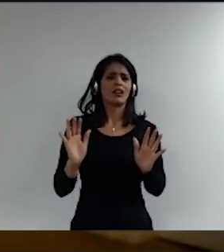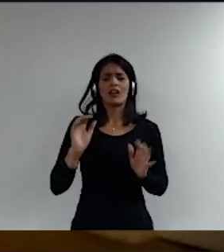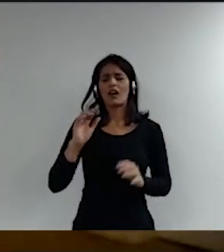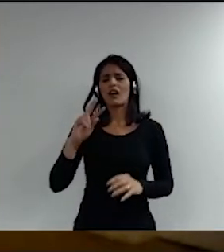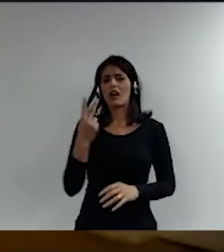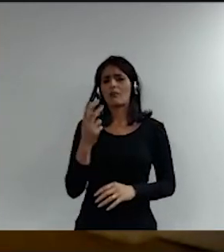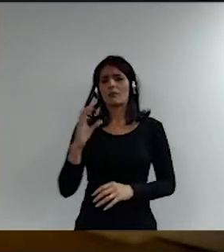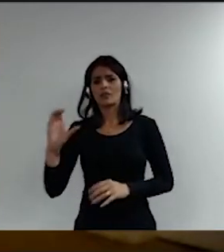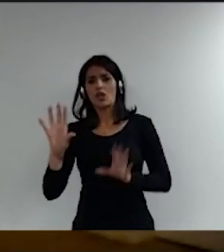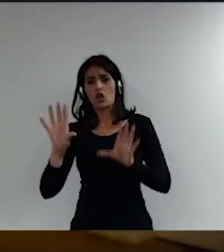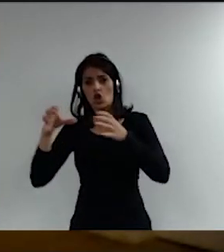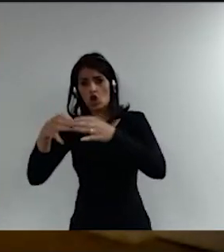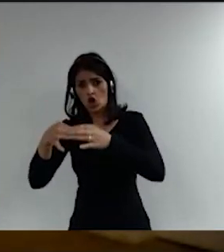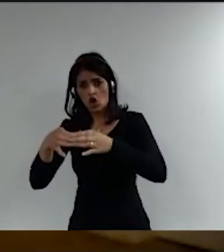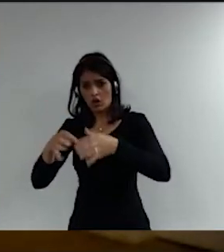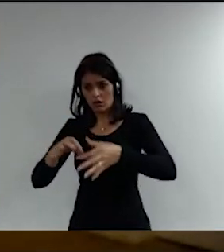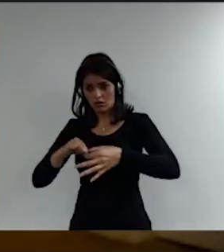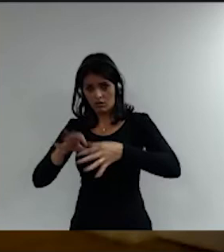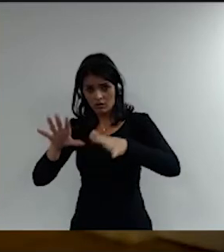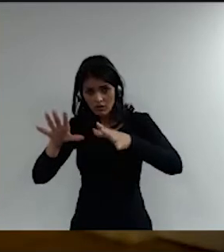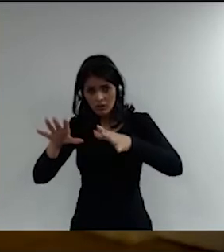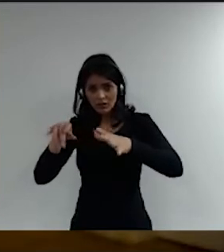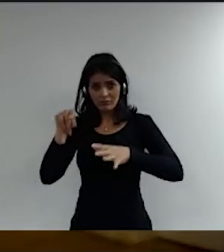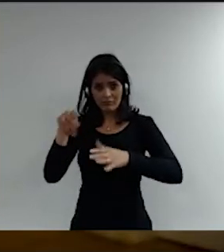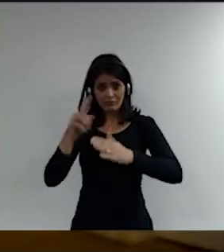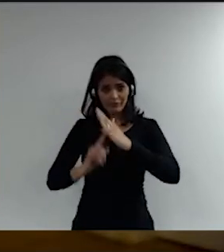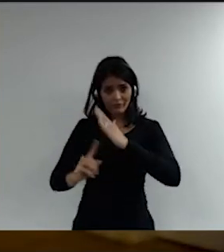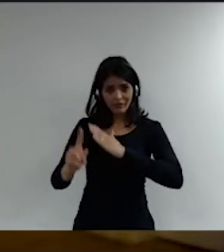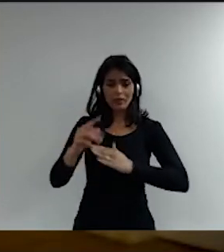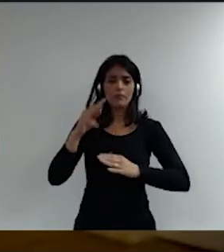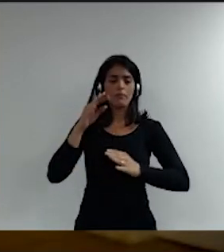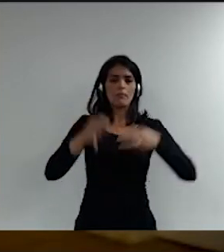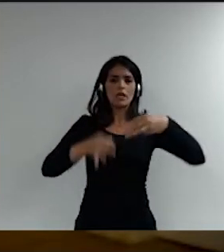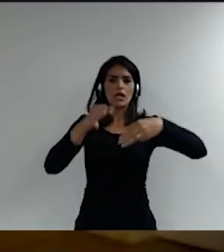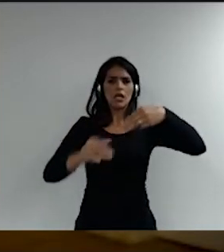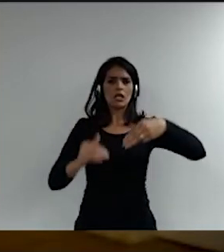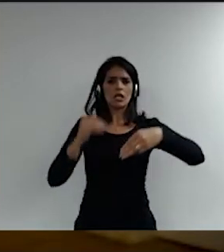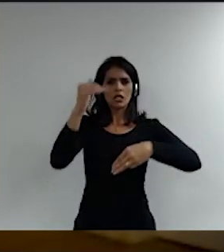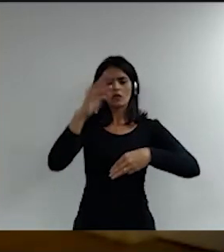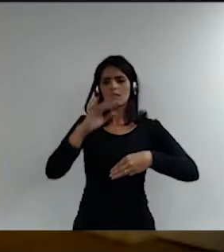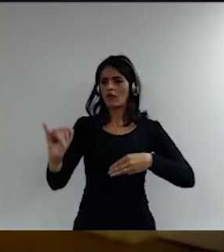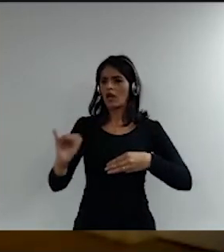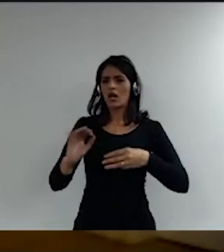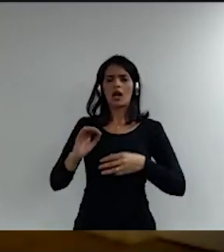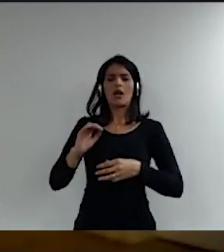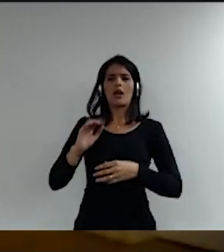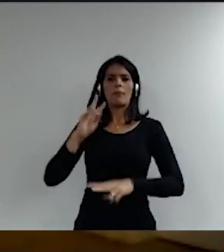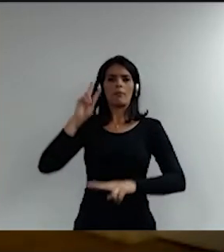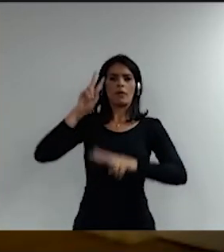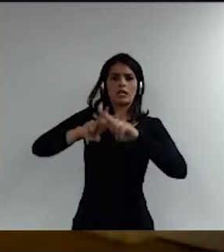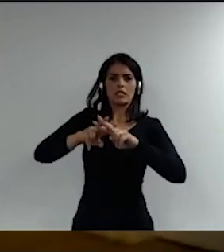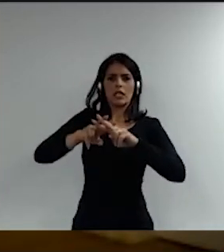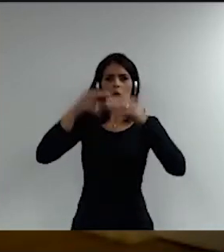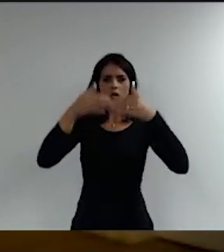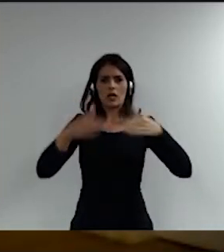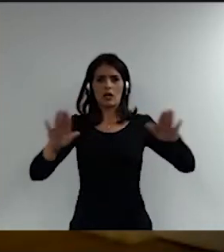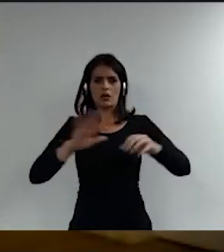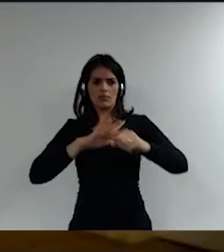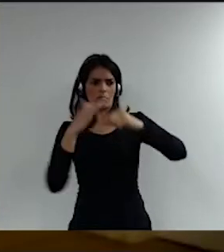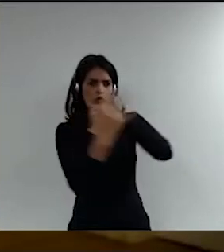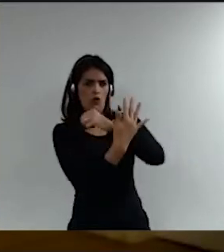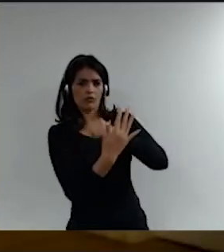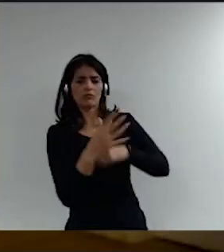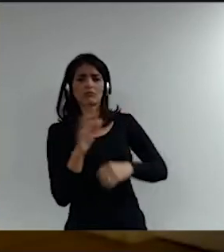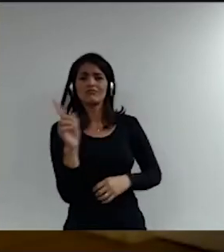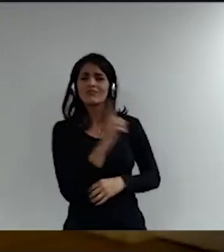corpus coletivo e nem ministro nenhum dá habeas corpus, a prisão judicial para todo mundo que está com Covid, porque